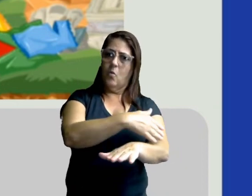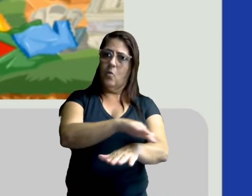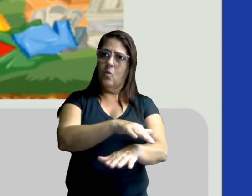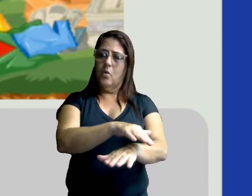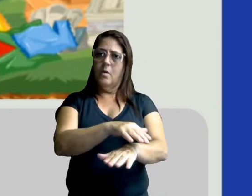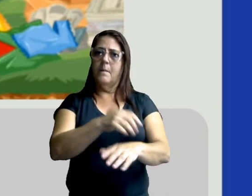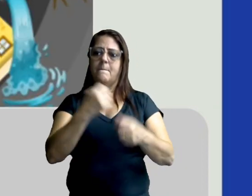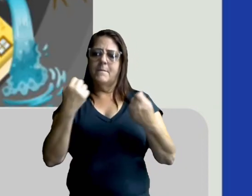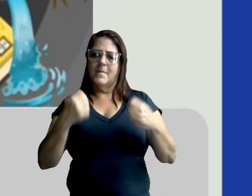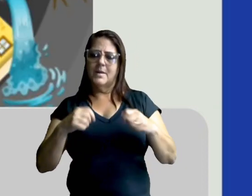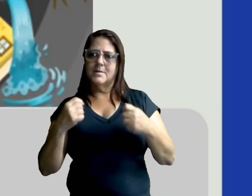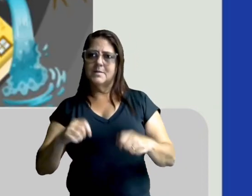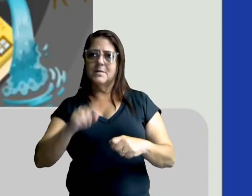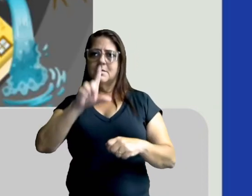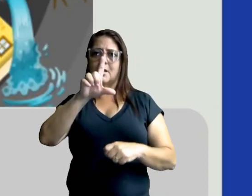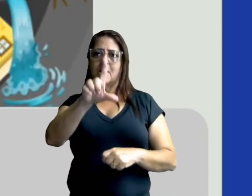na